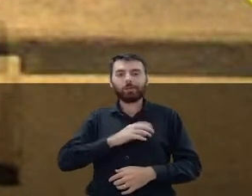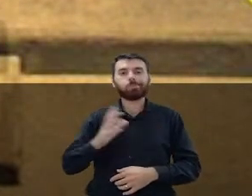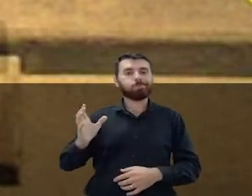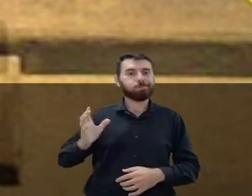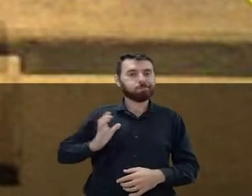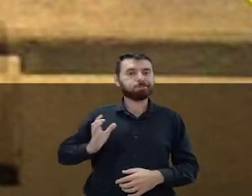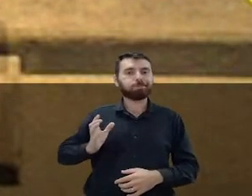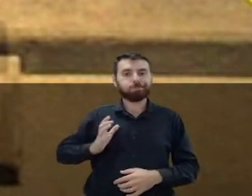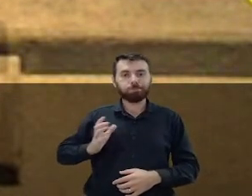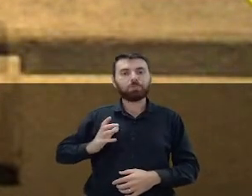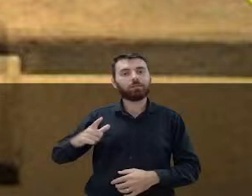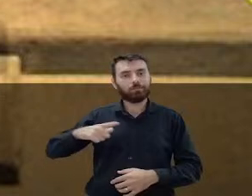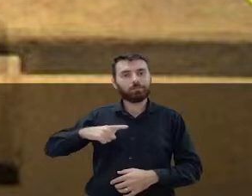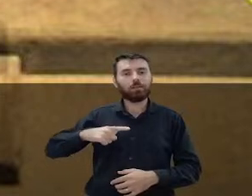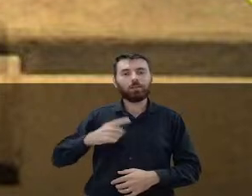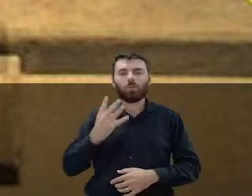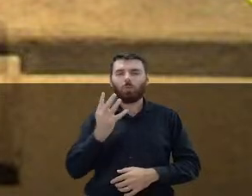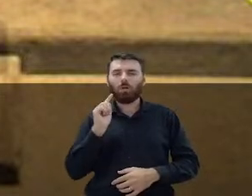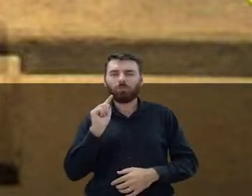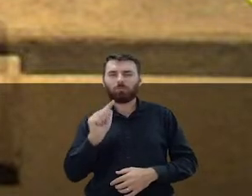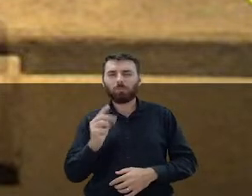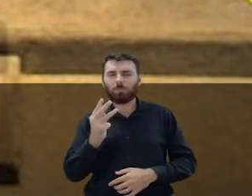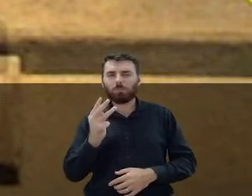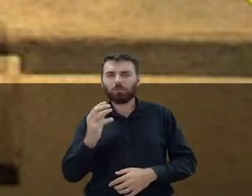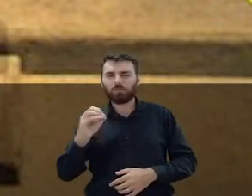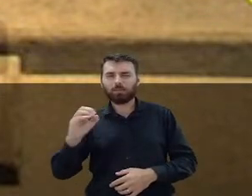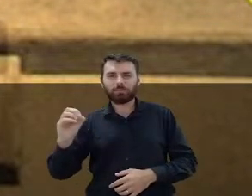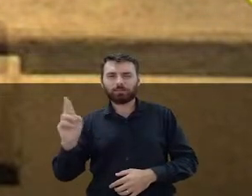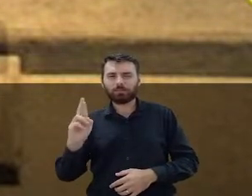de R$ 4.300, salvo engano.